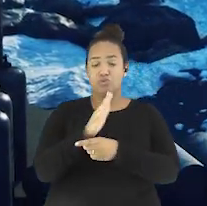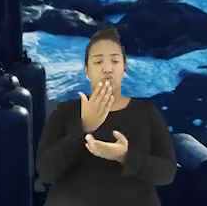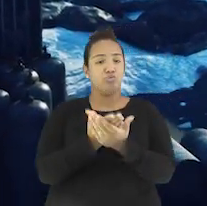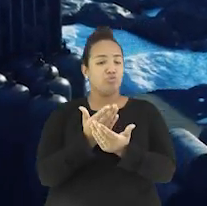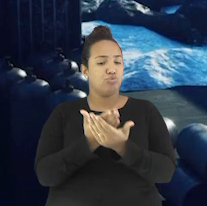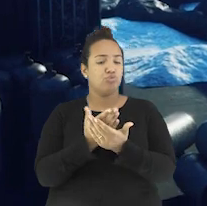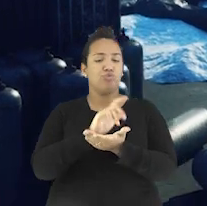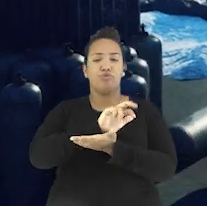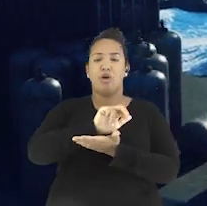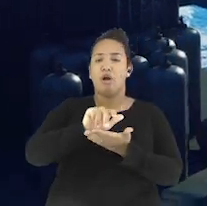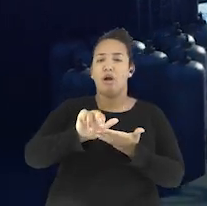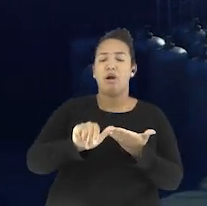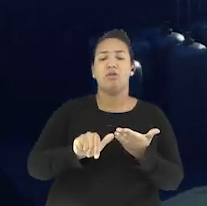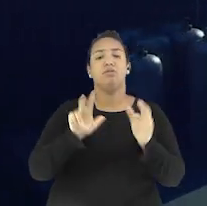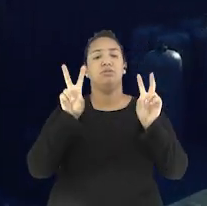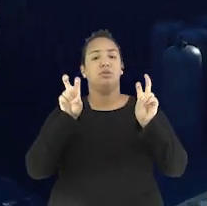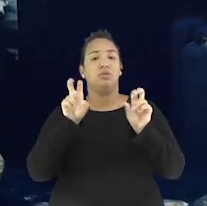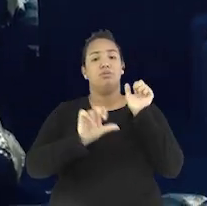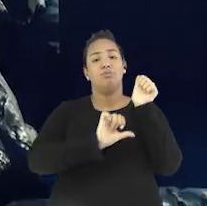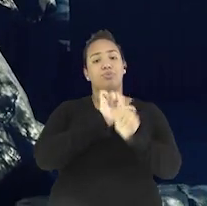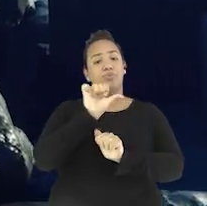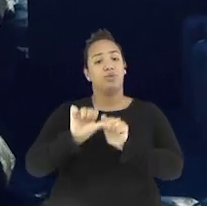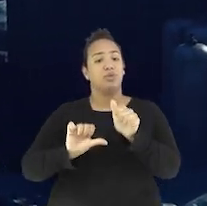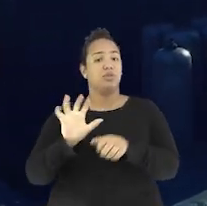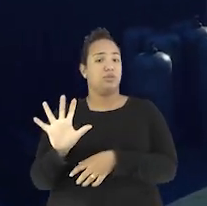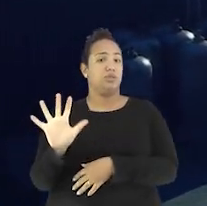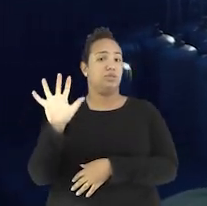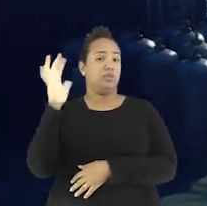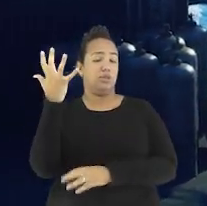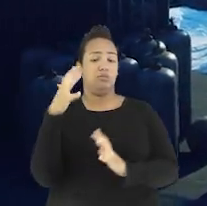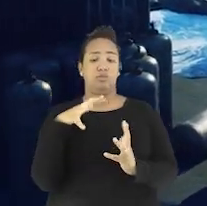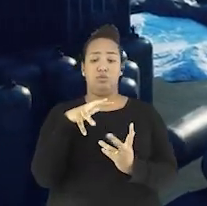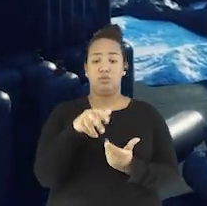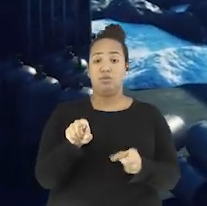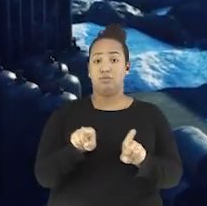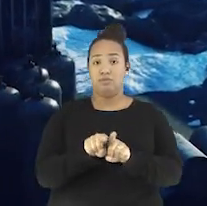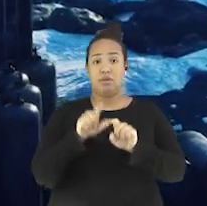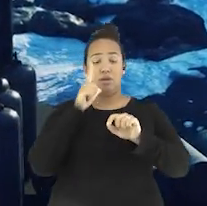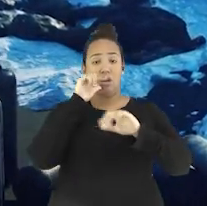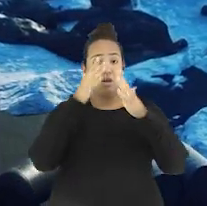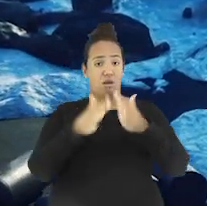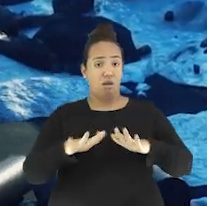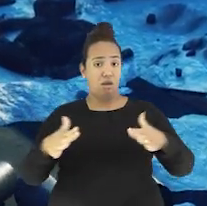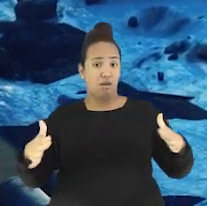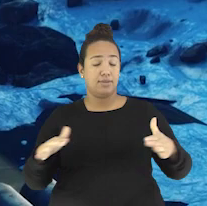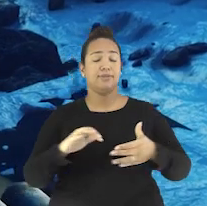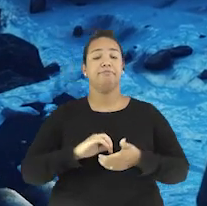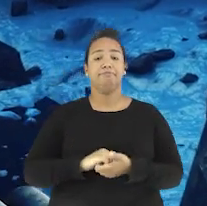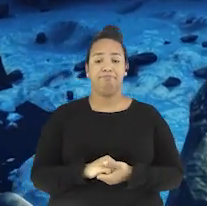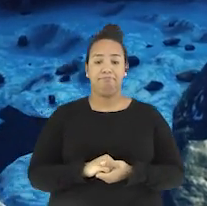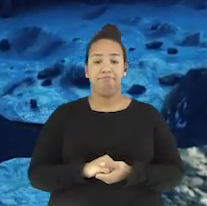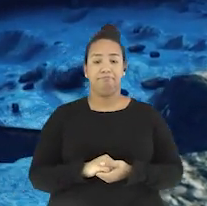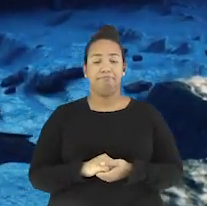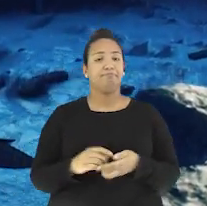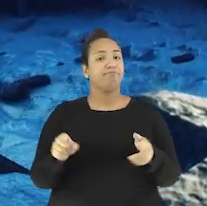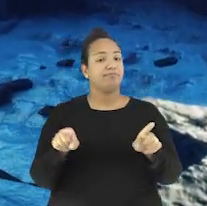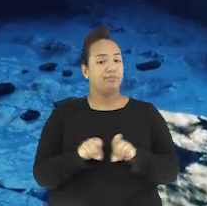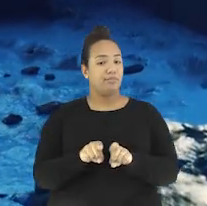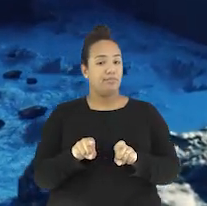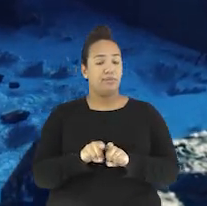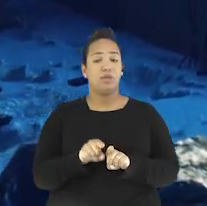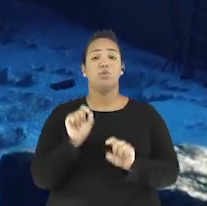estudos aprofundados sobre as mudanças climáticas no mundo, os oceanos e a meteorologia. Além disso,